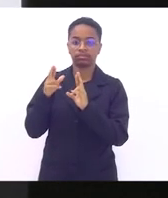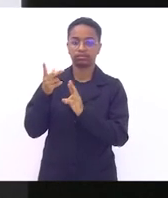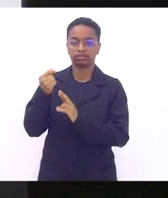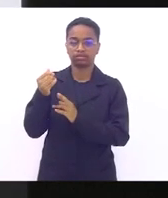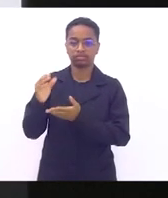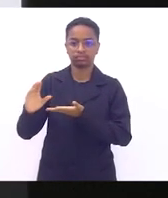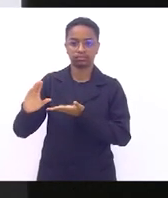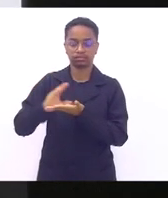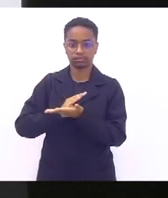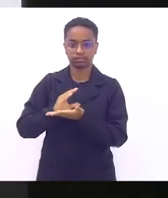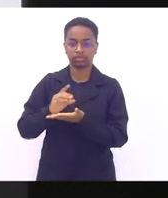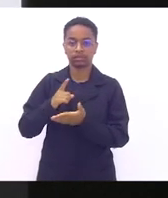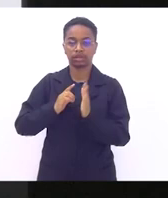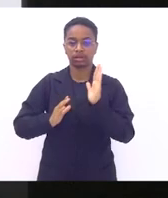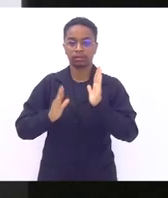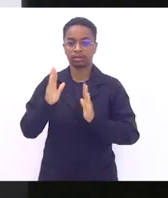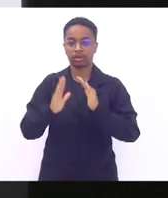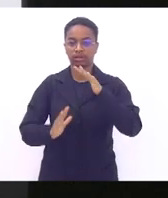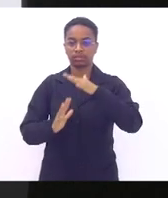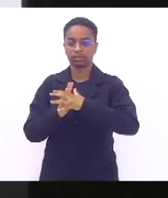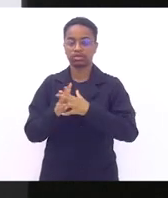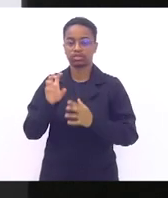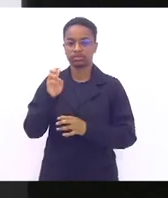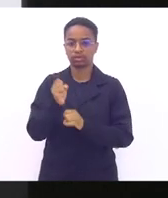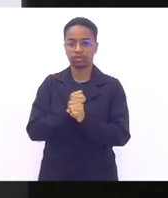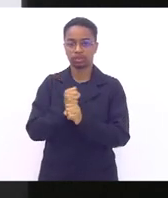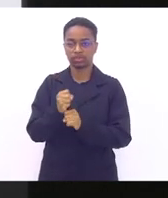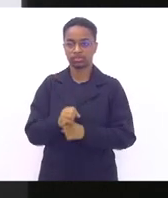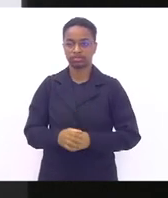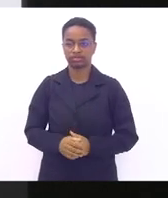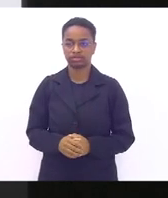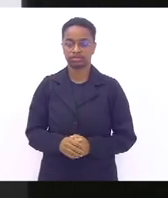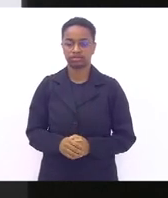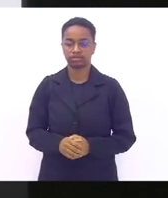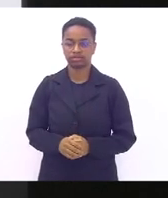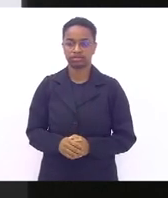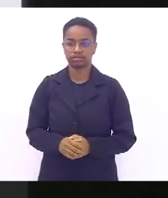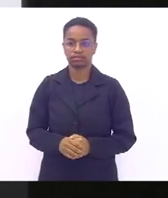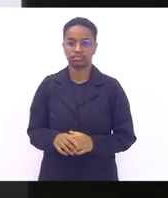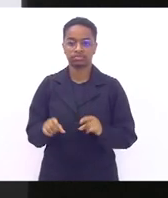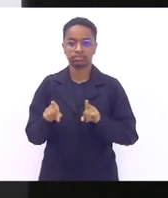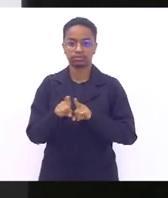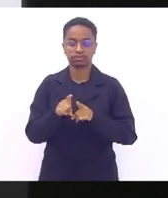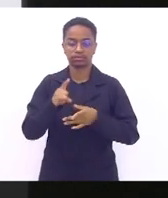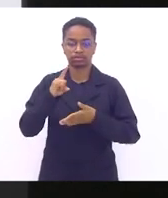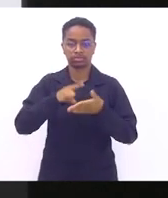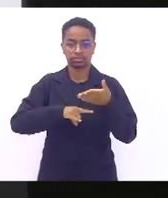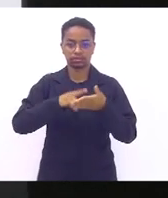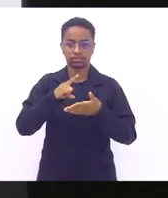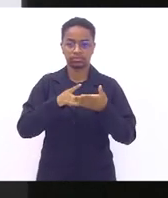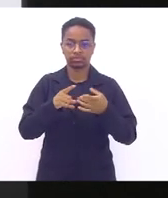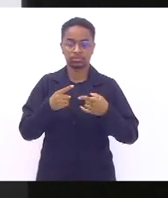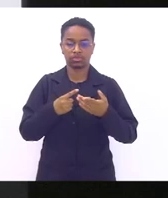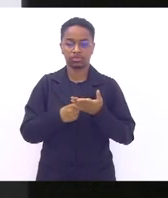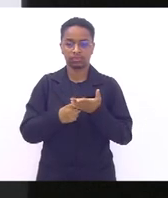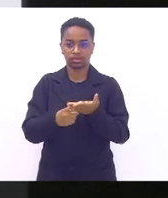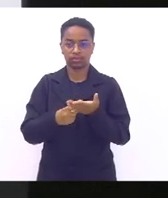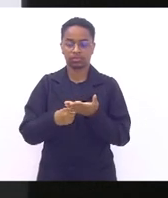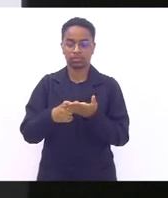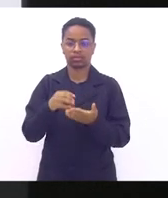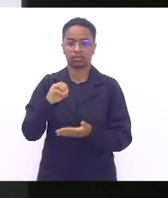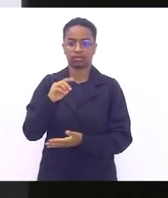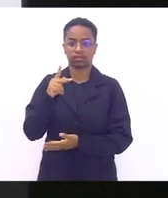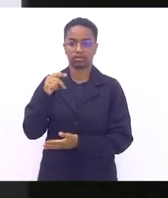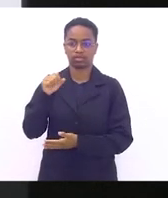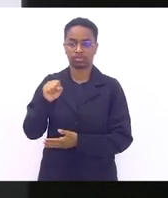ele tem aí esse prazo de 5 anos para ser feito. Né? O termo de cooperação com a OPAS, ele foi calculado em